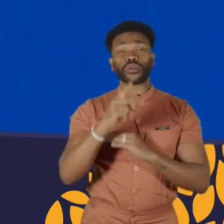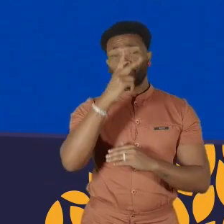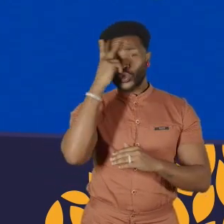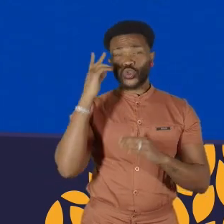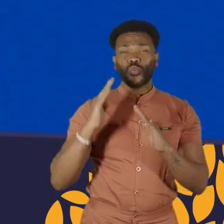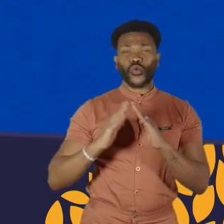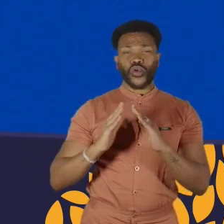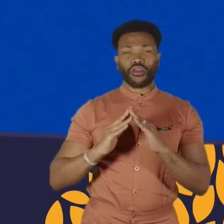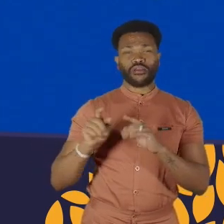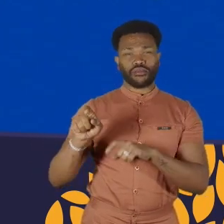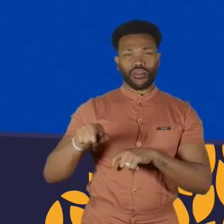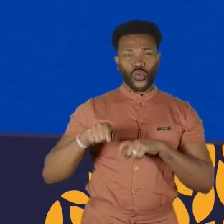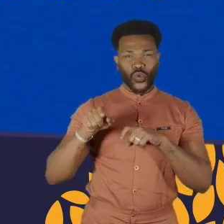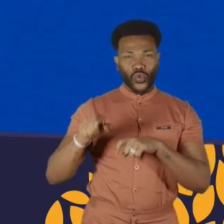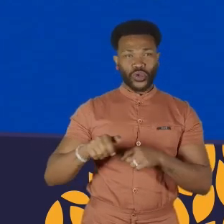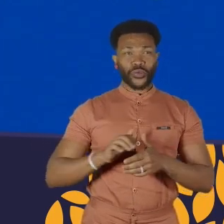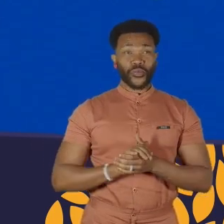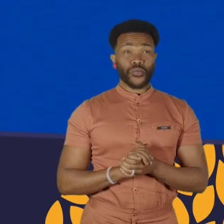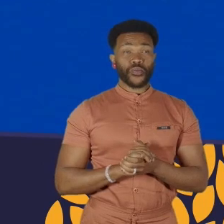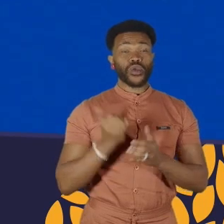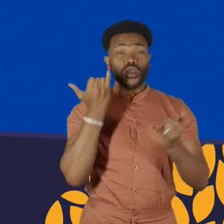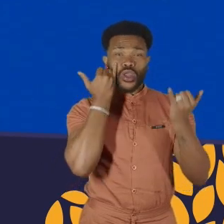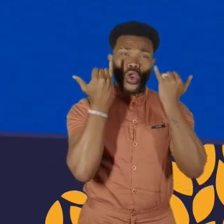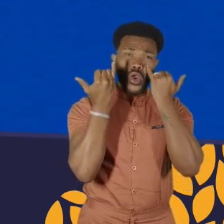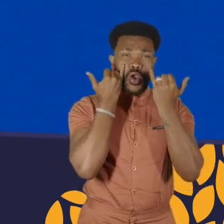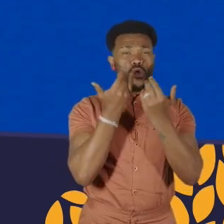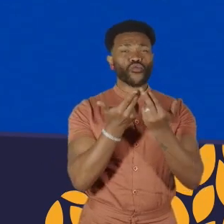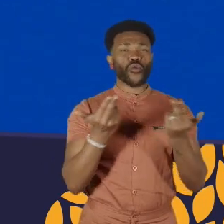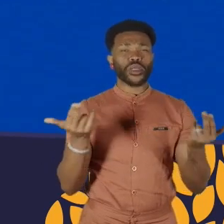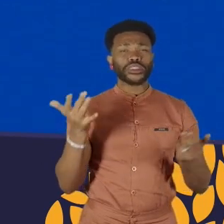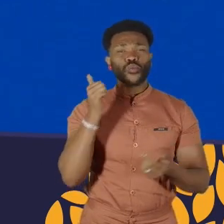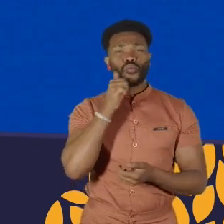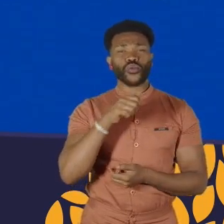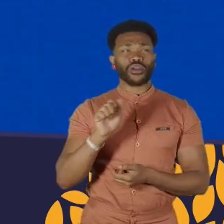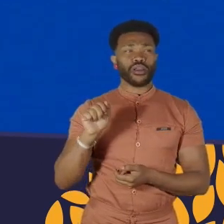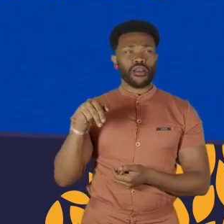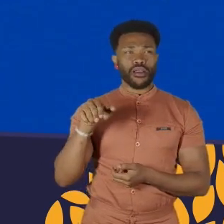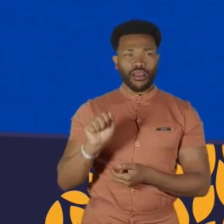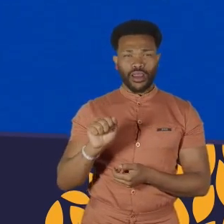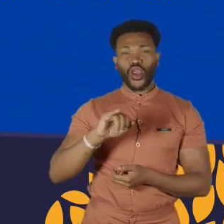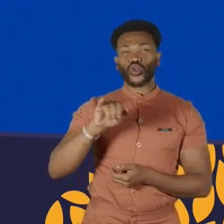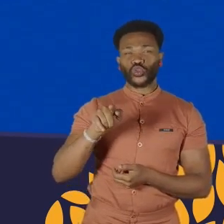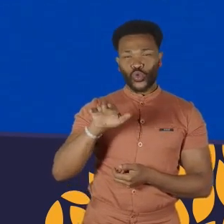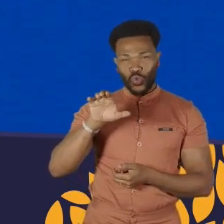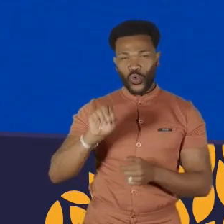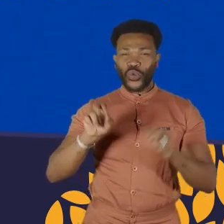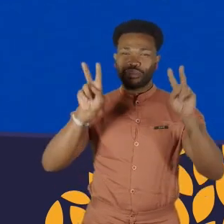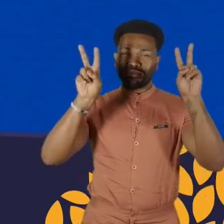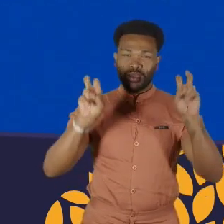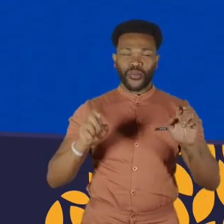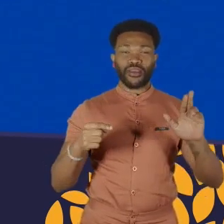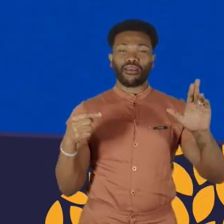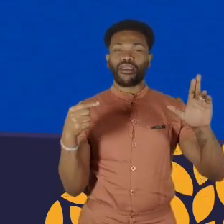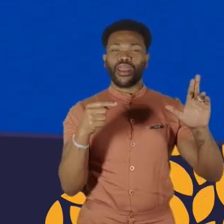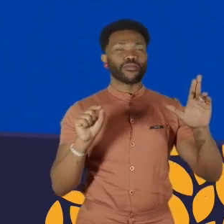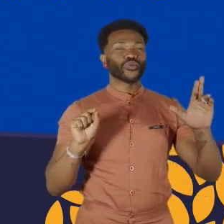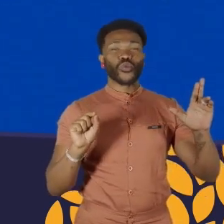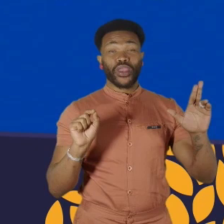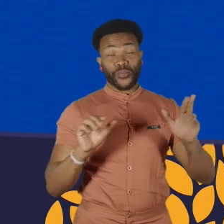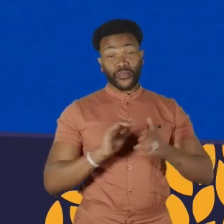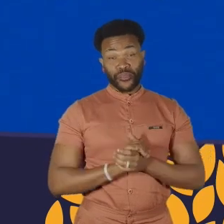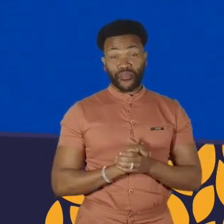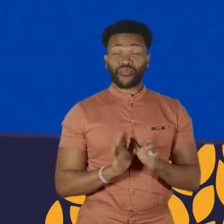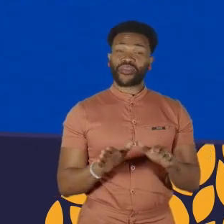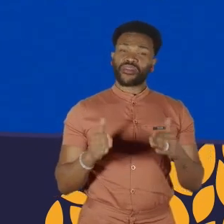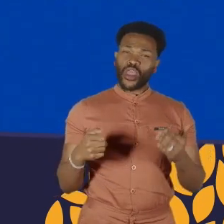E lá no interior, que informação será que chega para a dona Ana, para o seu João, sobre a cannabis? E é um pouco